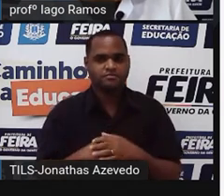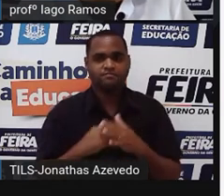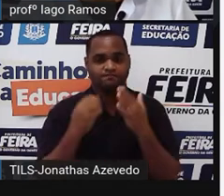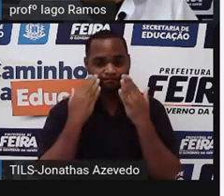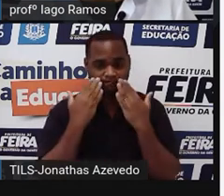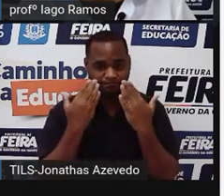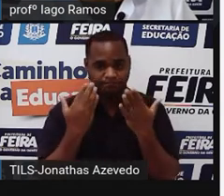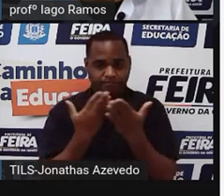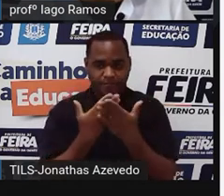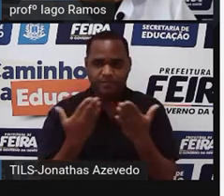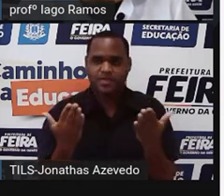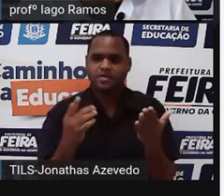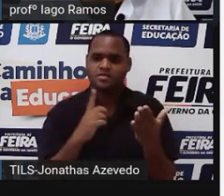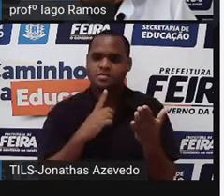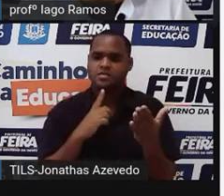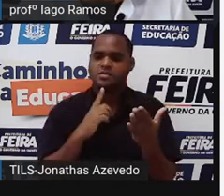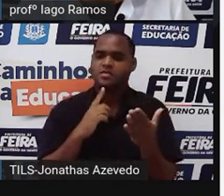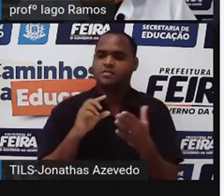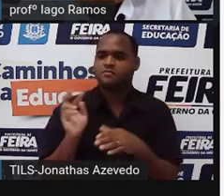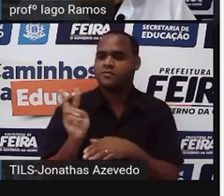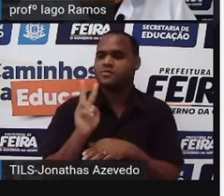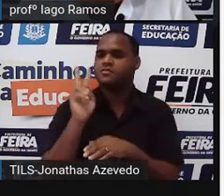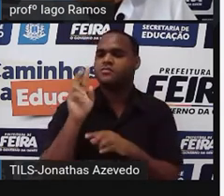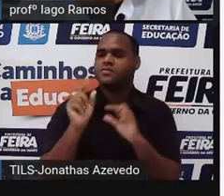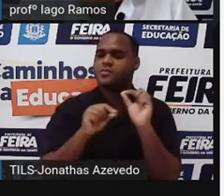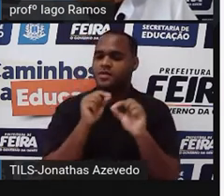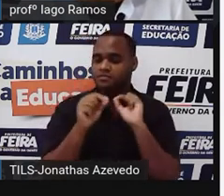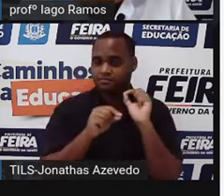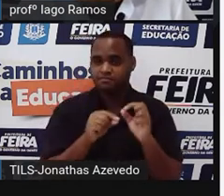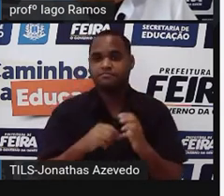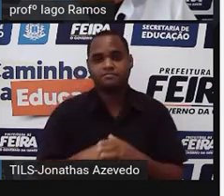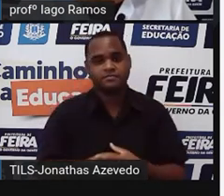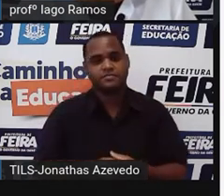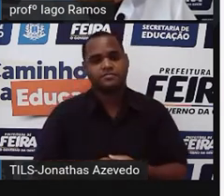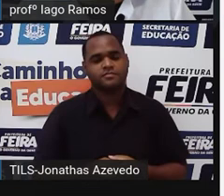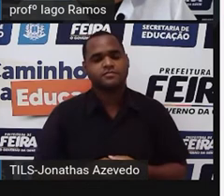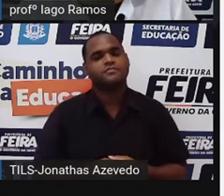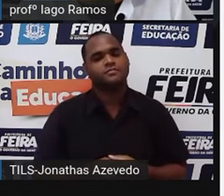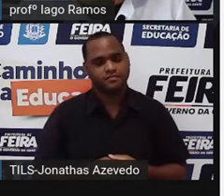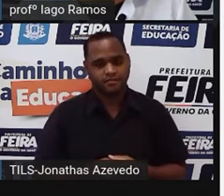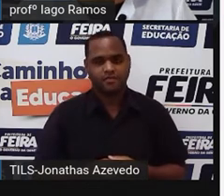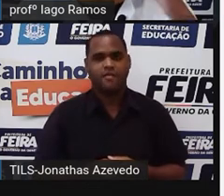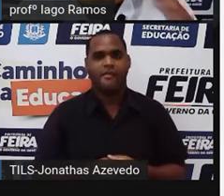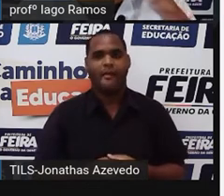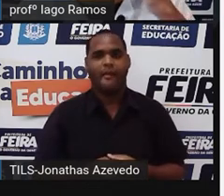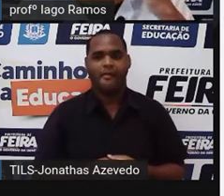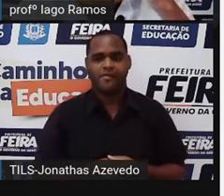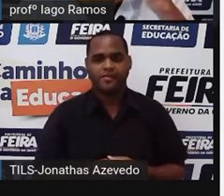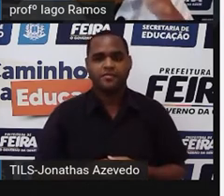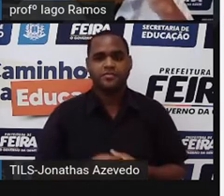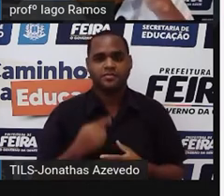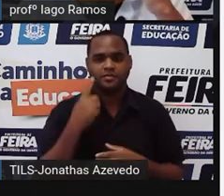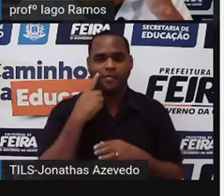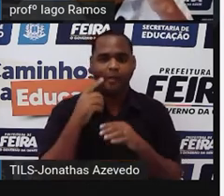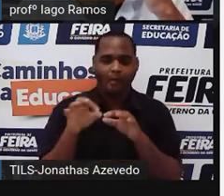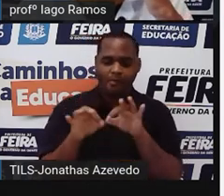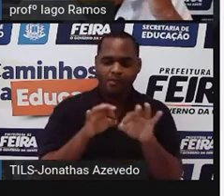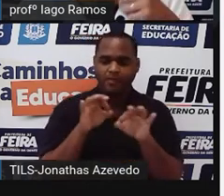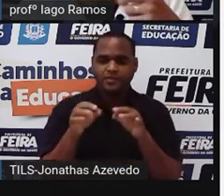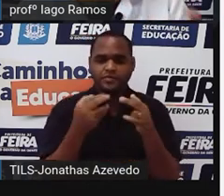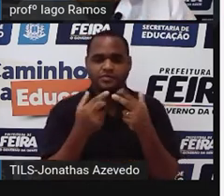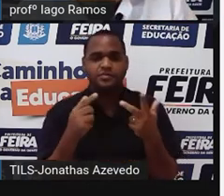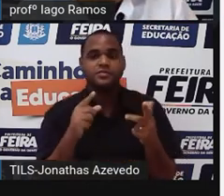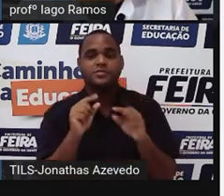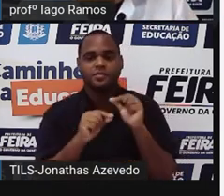Teorema de Pitágoras vale para qualquer retângulo, tá? Para isso aí, ó, eu construí esse triângulo